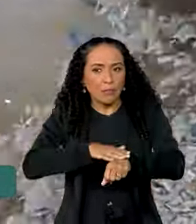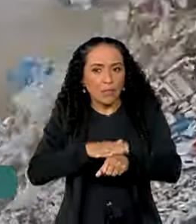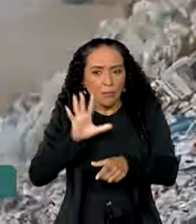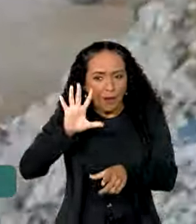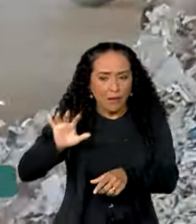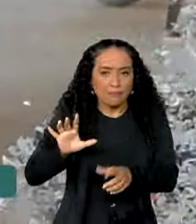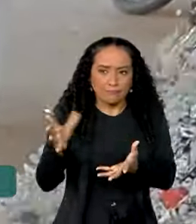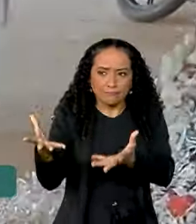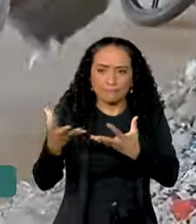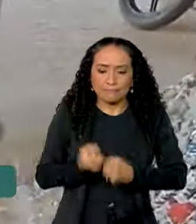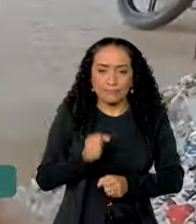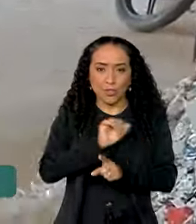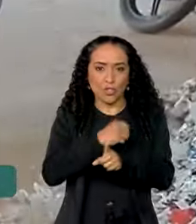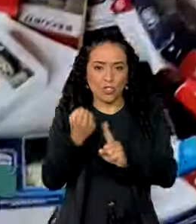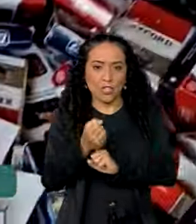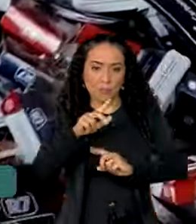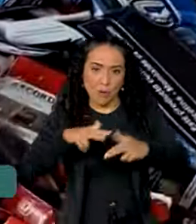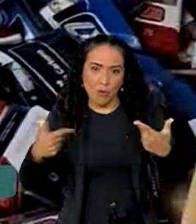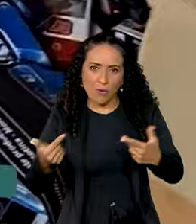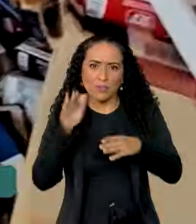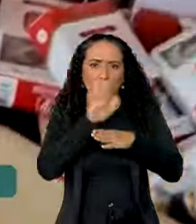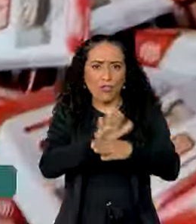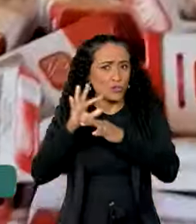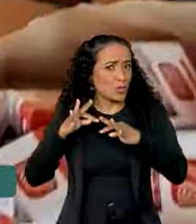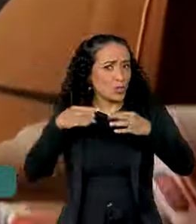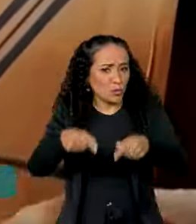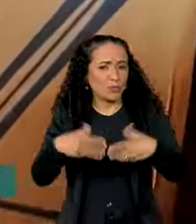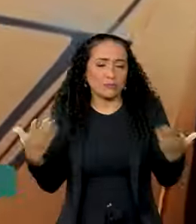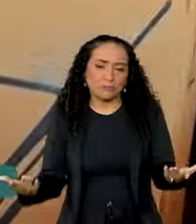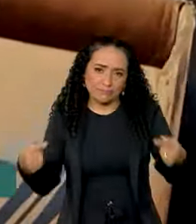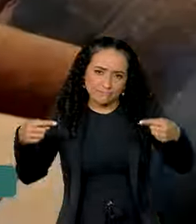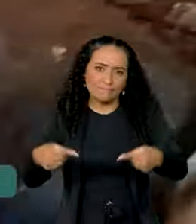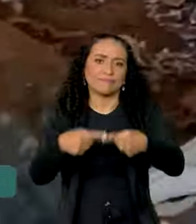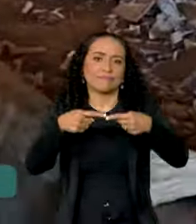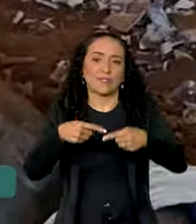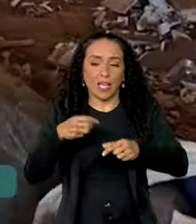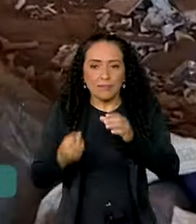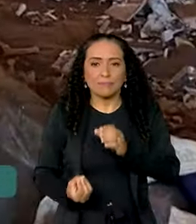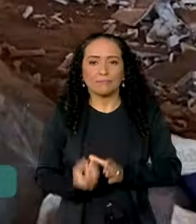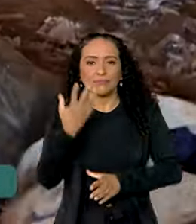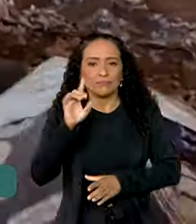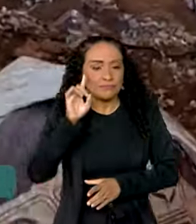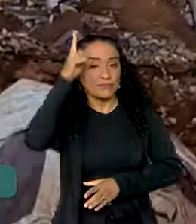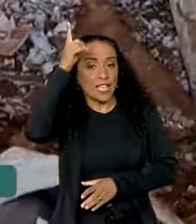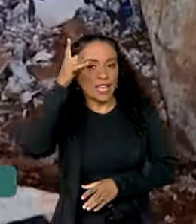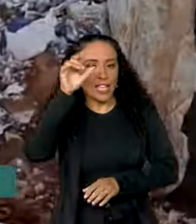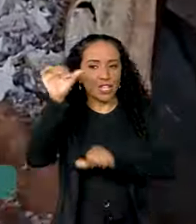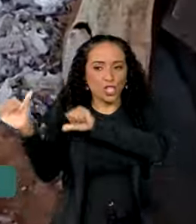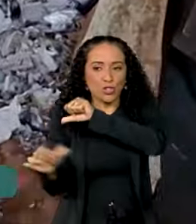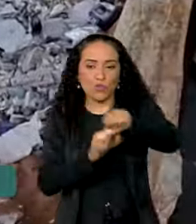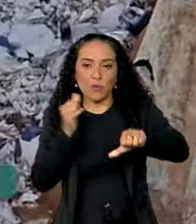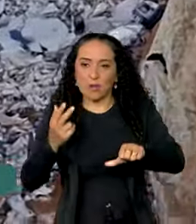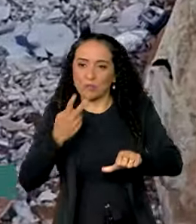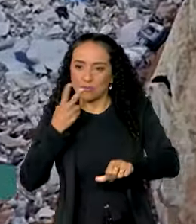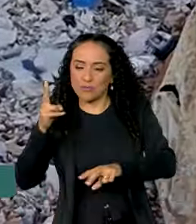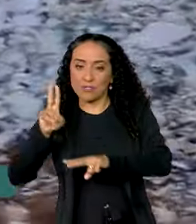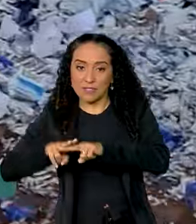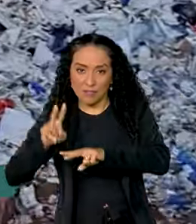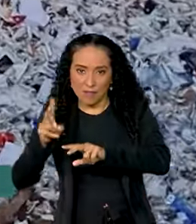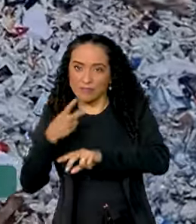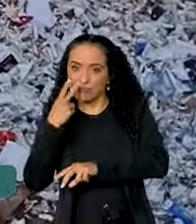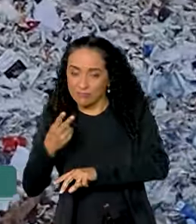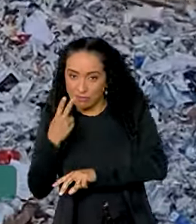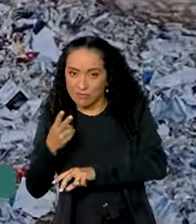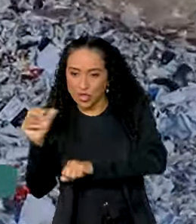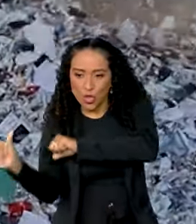para soci um produto que beneficiasse a todos então foi quando eles desenvolveram a ideia de transformar o produto do cigarro